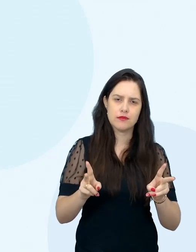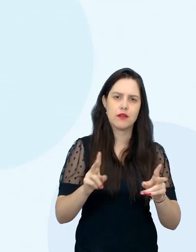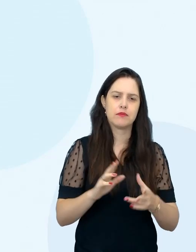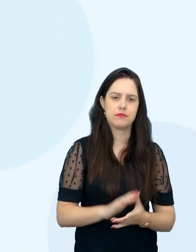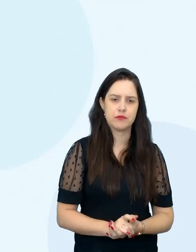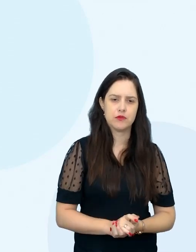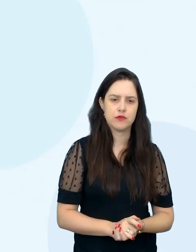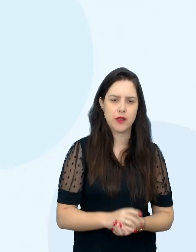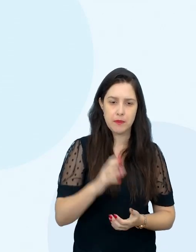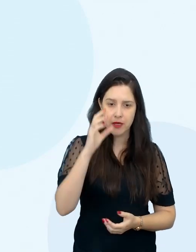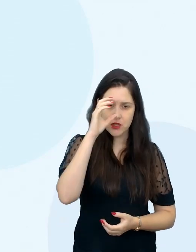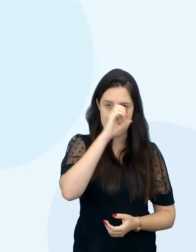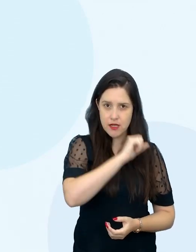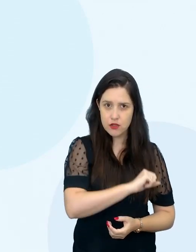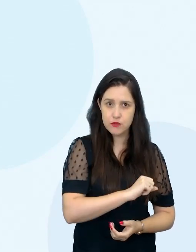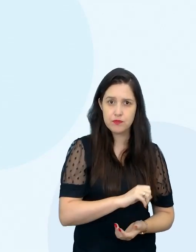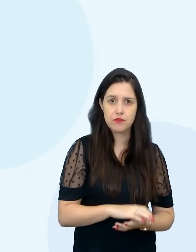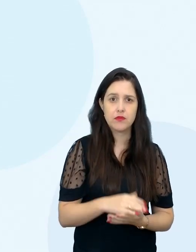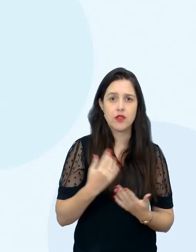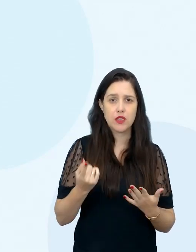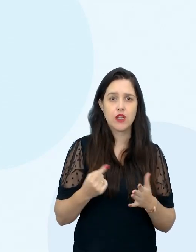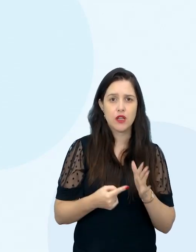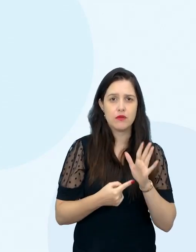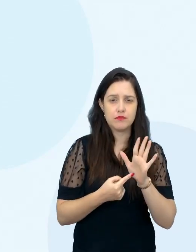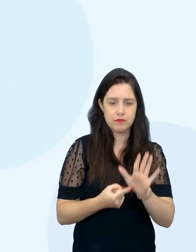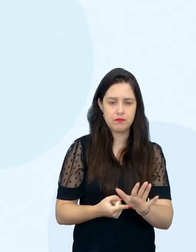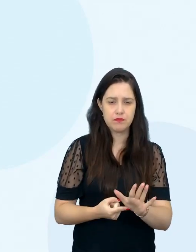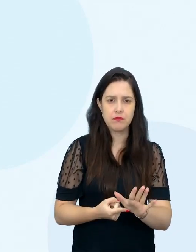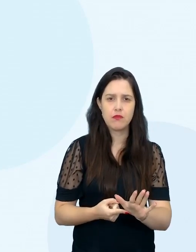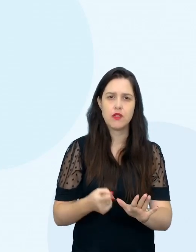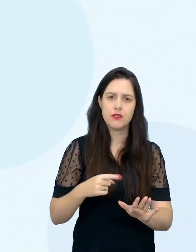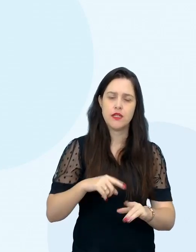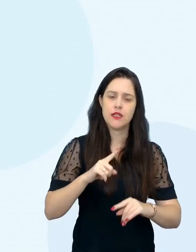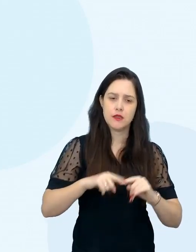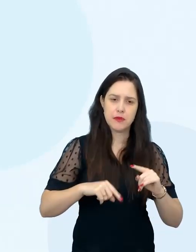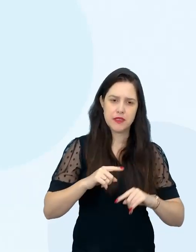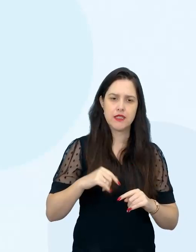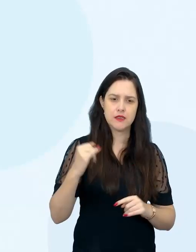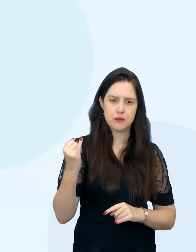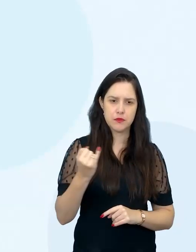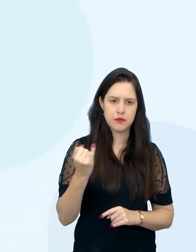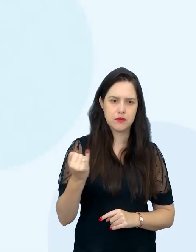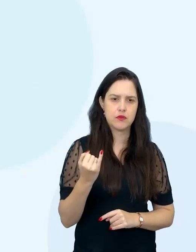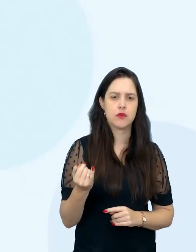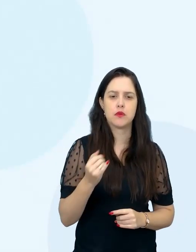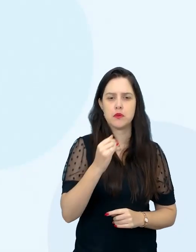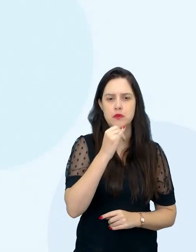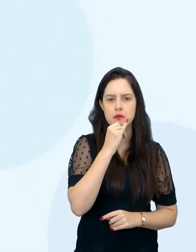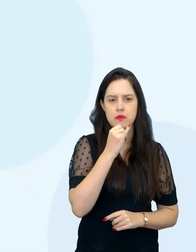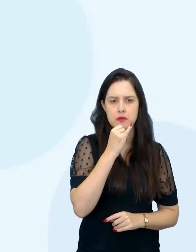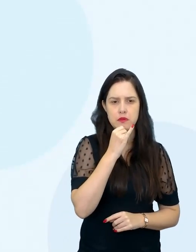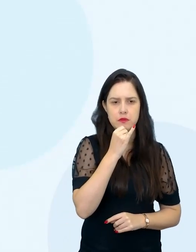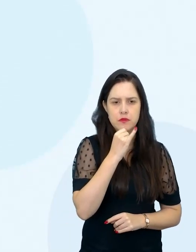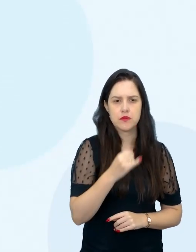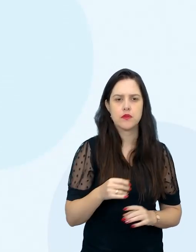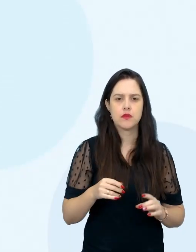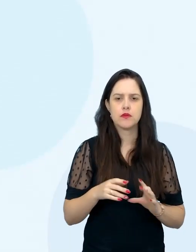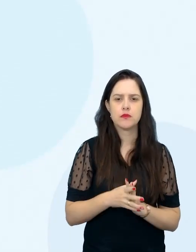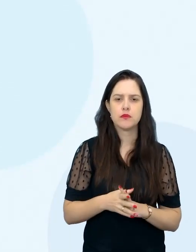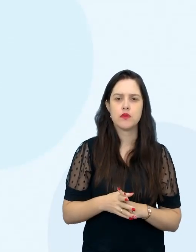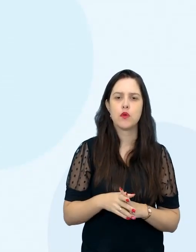aprendizagem. Então a gente tem a demonstração aí de alguns desses materiais, tá? Então, por exemplo, o infográfico, que